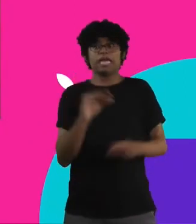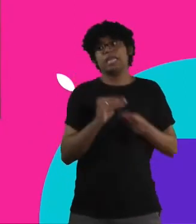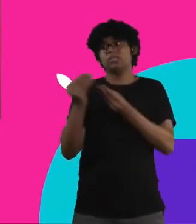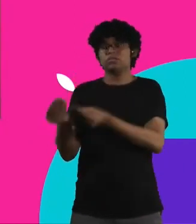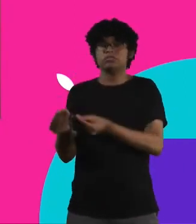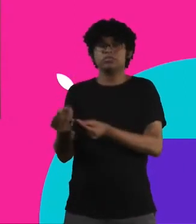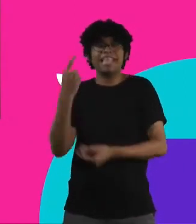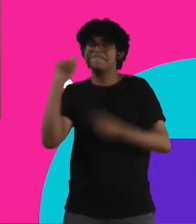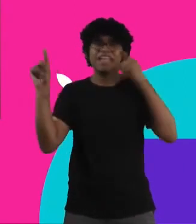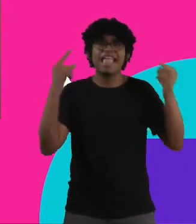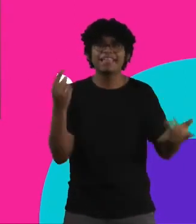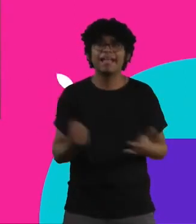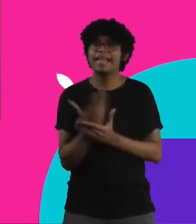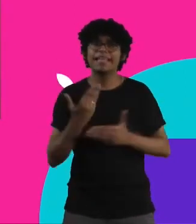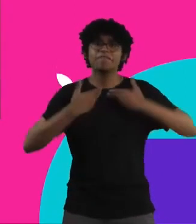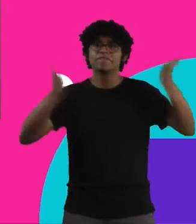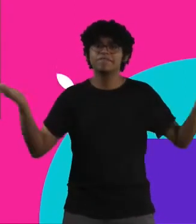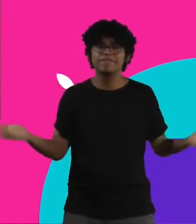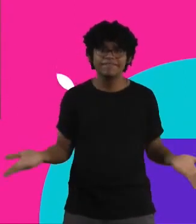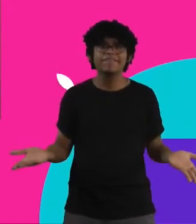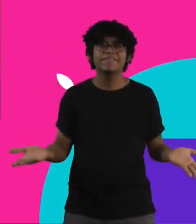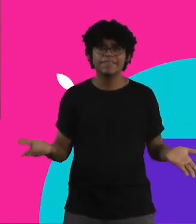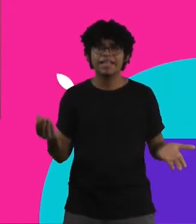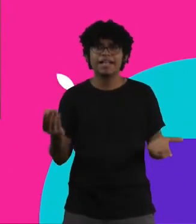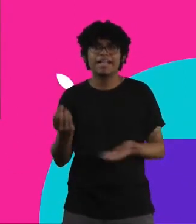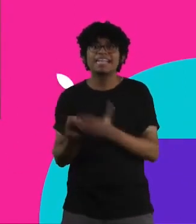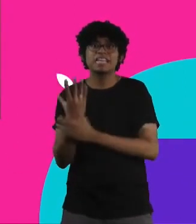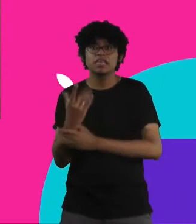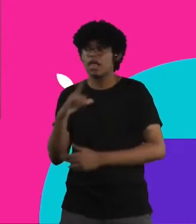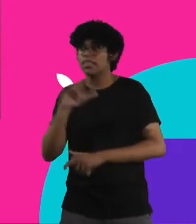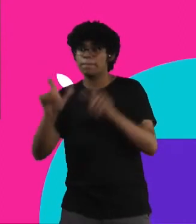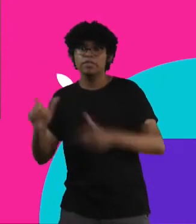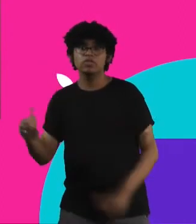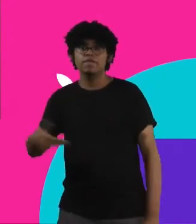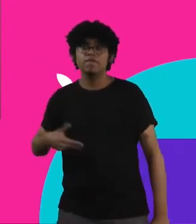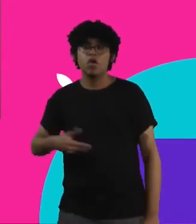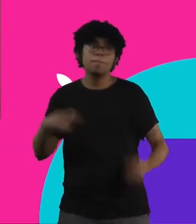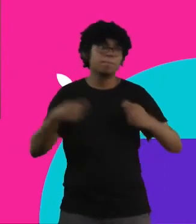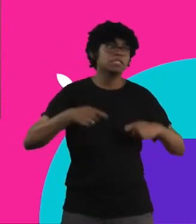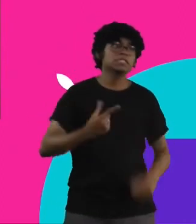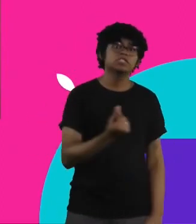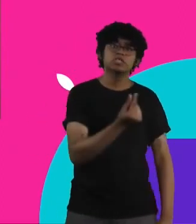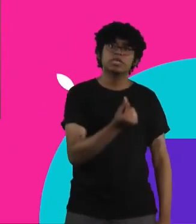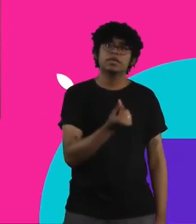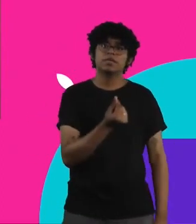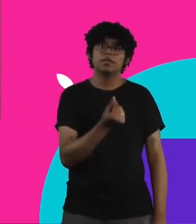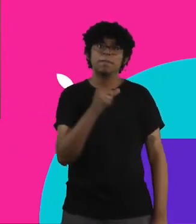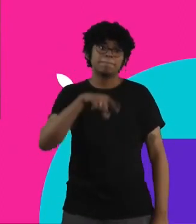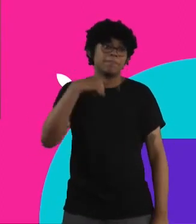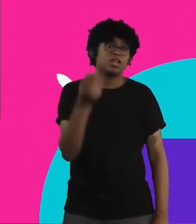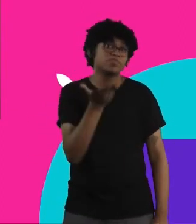inventem outros produtos, se virem. Mas assim, tem gente com fome no Brasil, tem gente precisando de dinheiro para fazer a